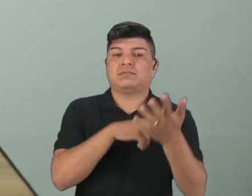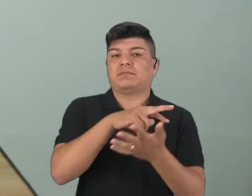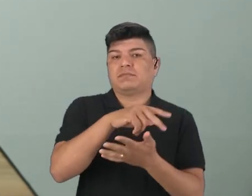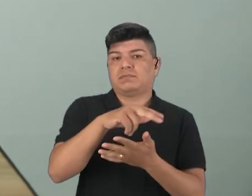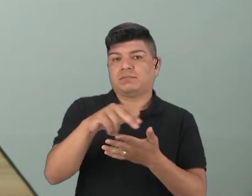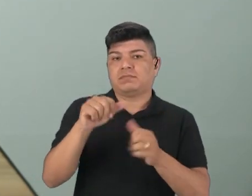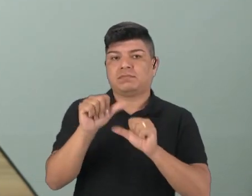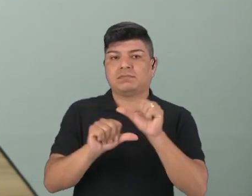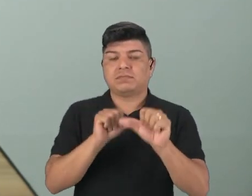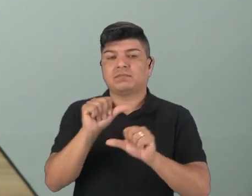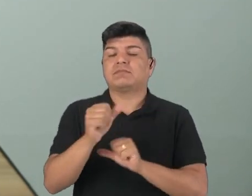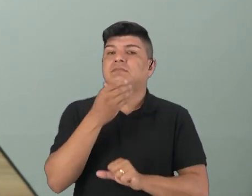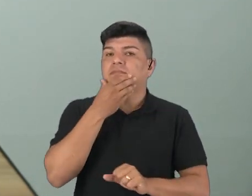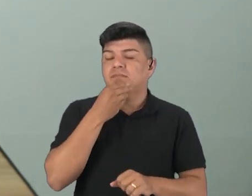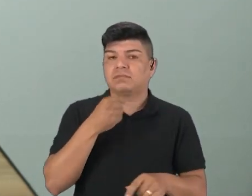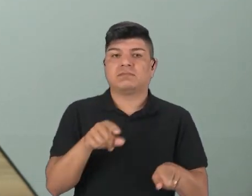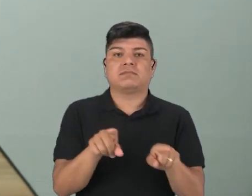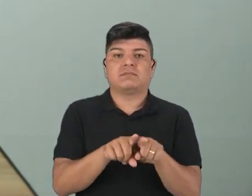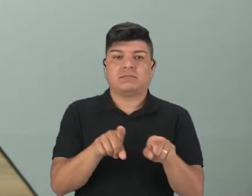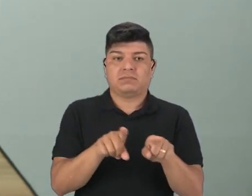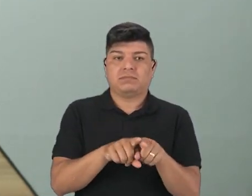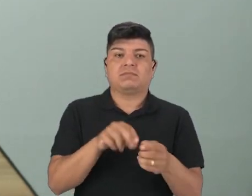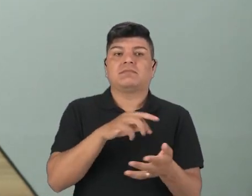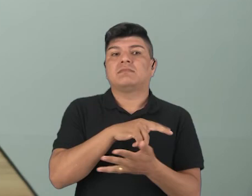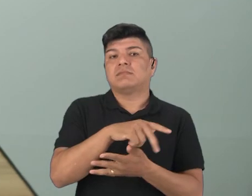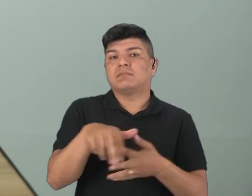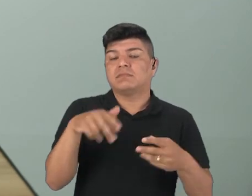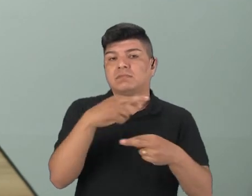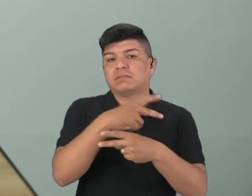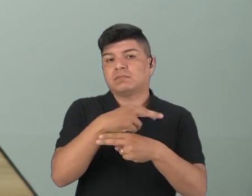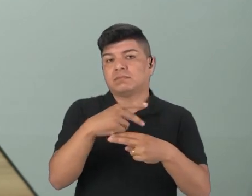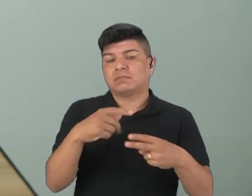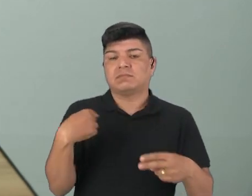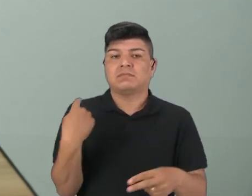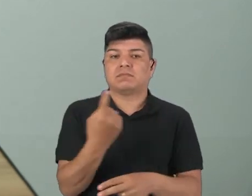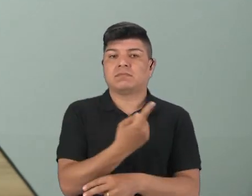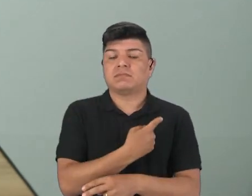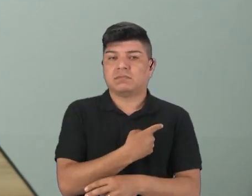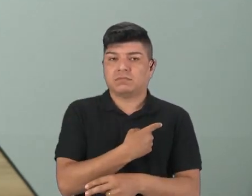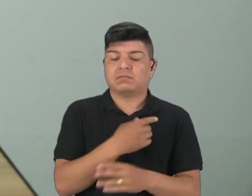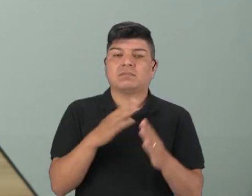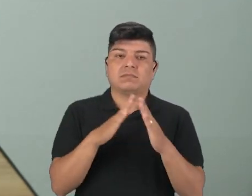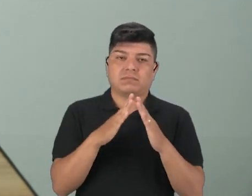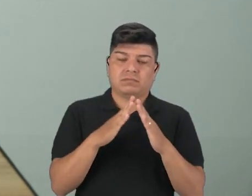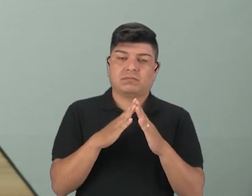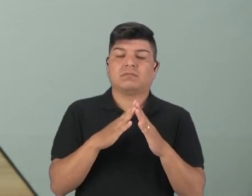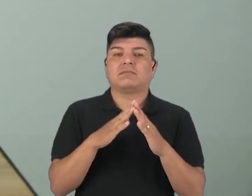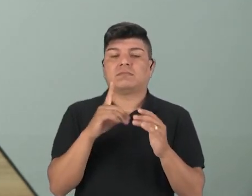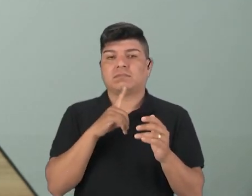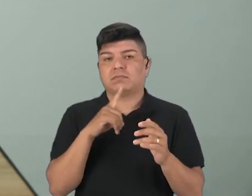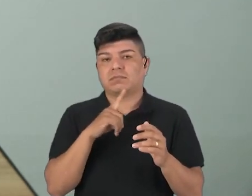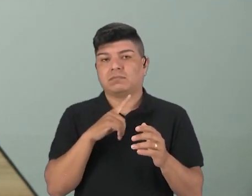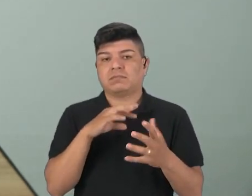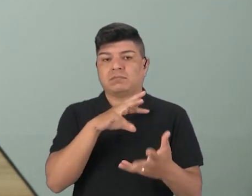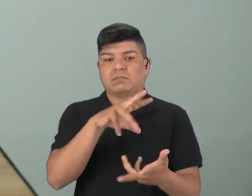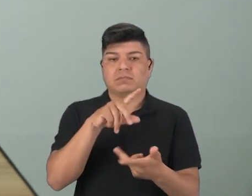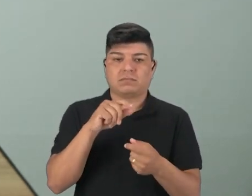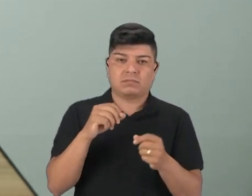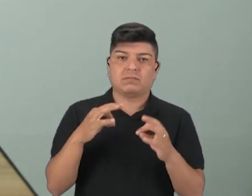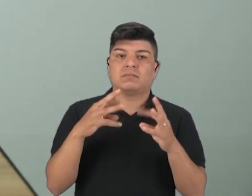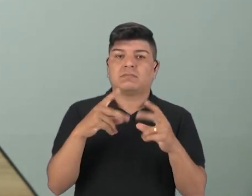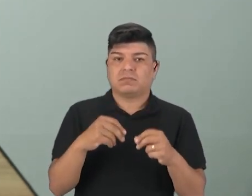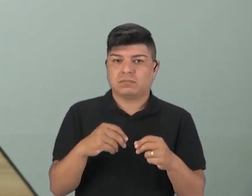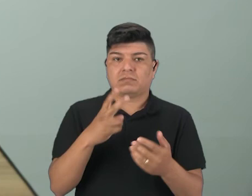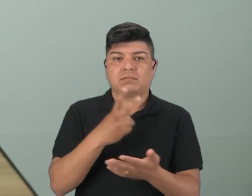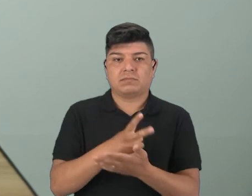ambiente modificado pelo homem, né? E até nos vários objetos que estão à nossa volta, estão à nossa casa, que existem no mundo todo,